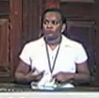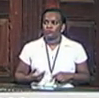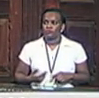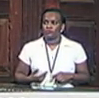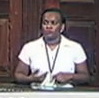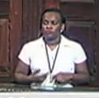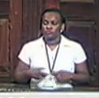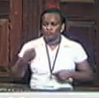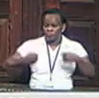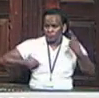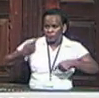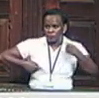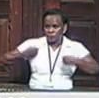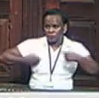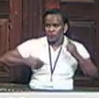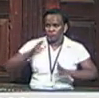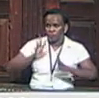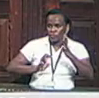numa discussão